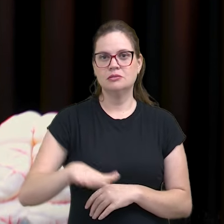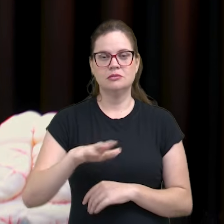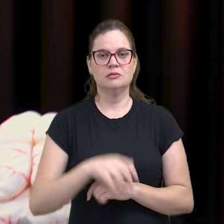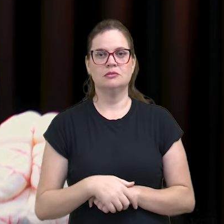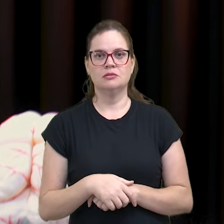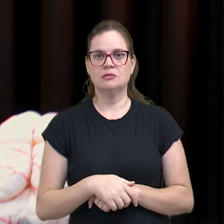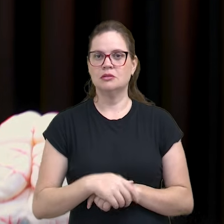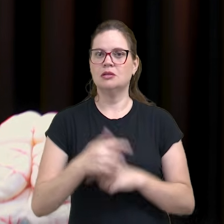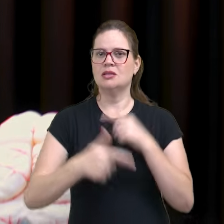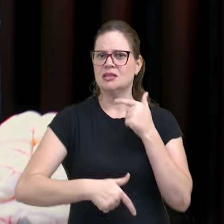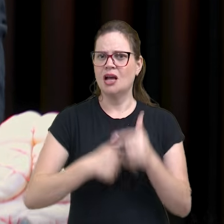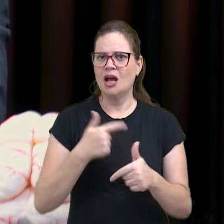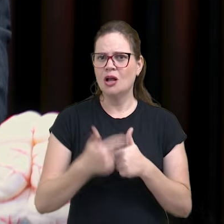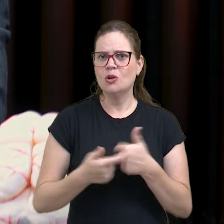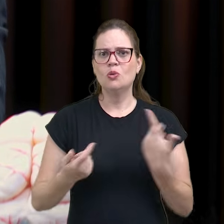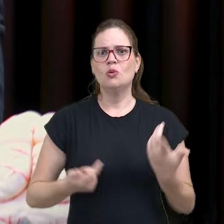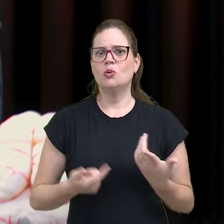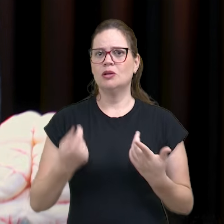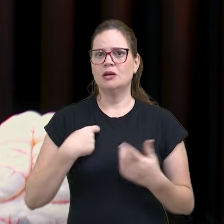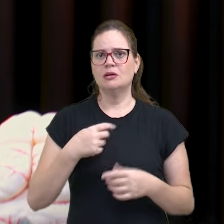os nossos jovens, a cocaína ela aumenta